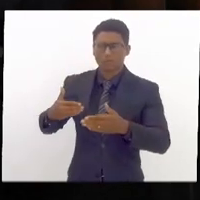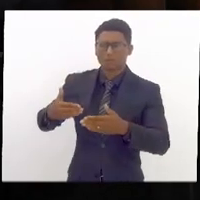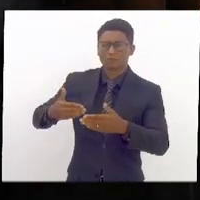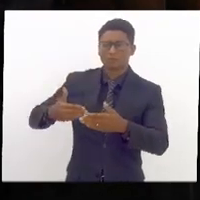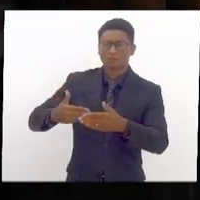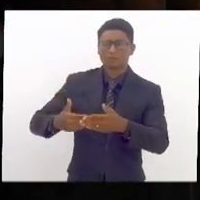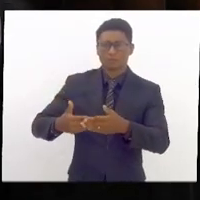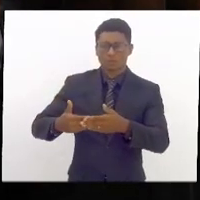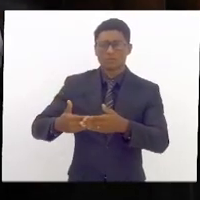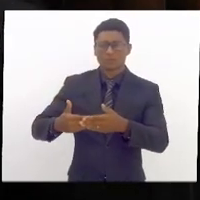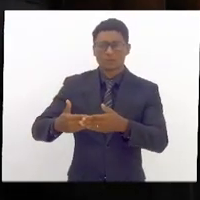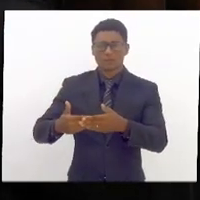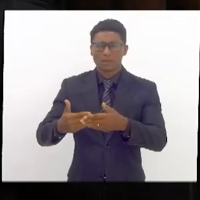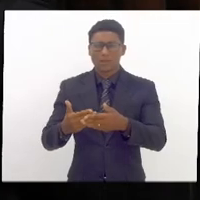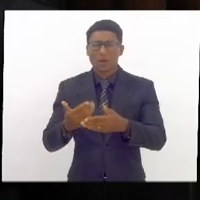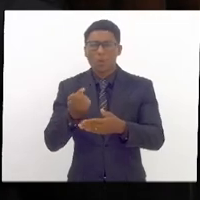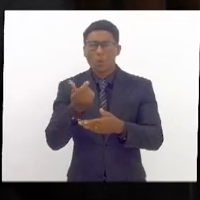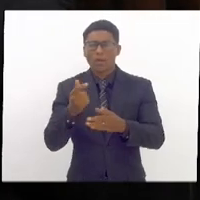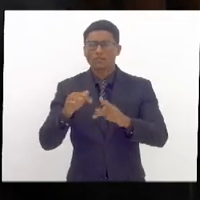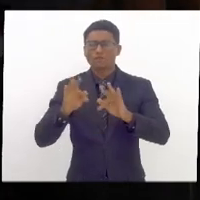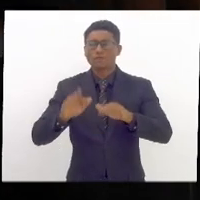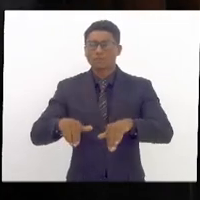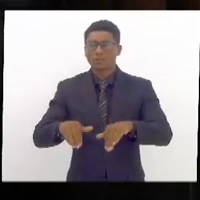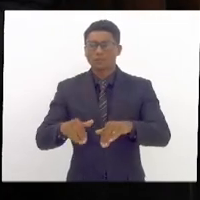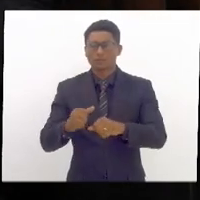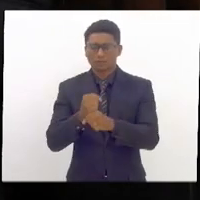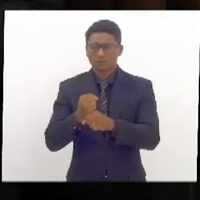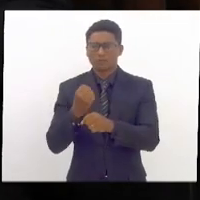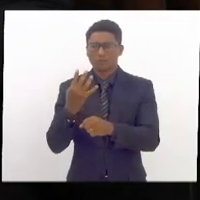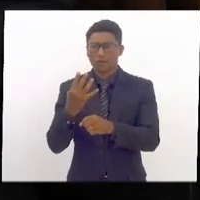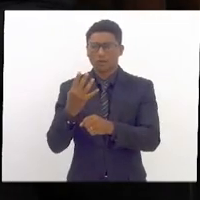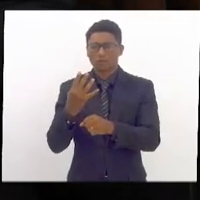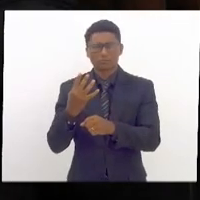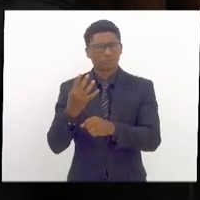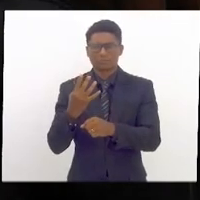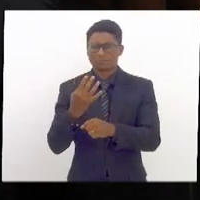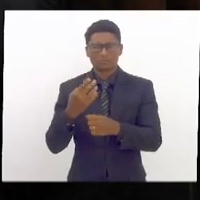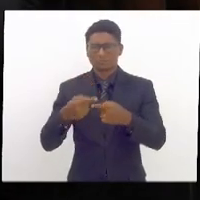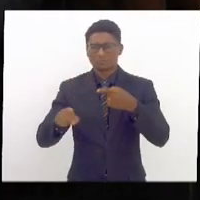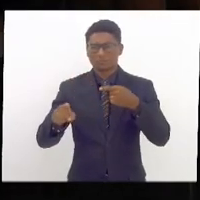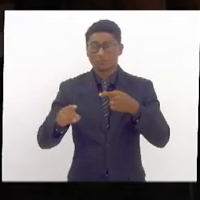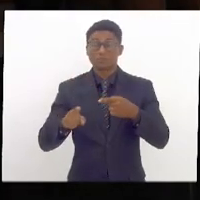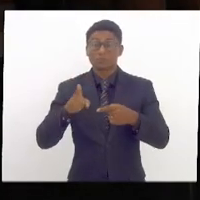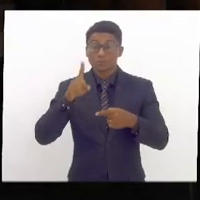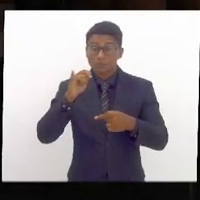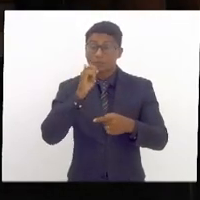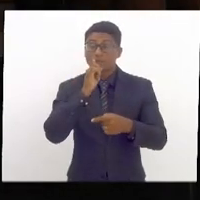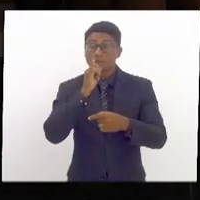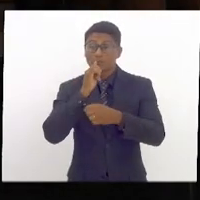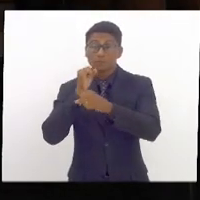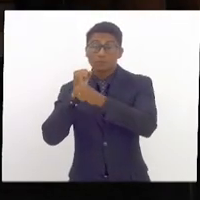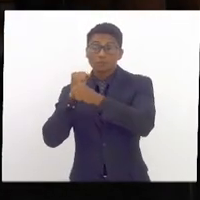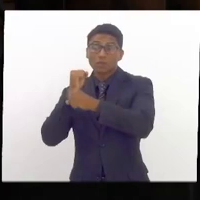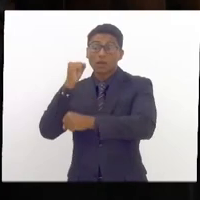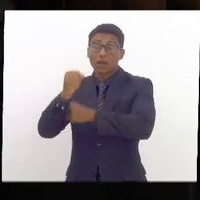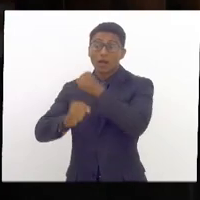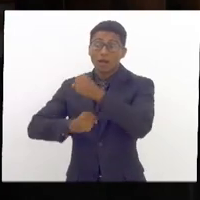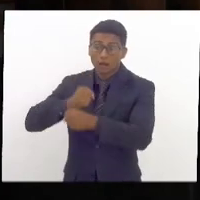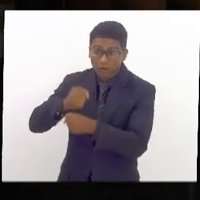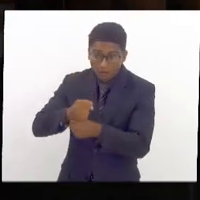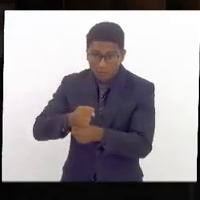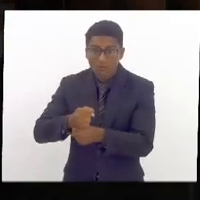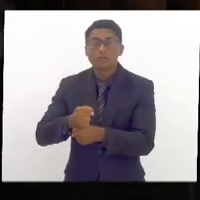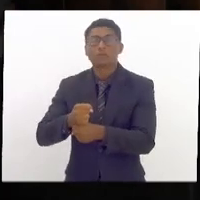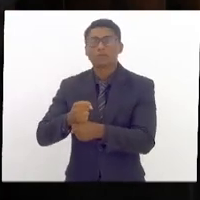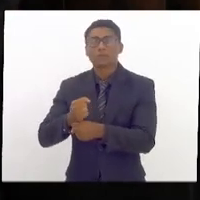talvez fosse o caso de abrir uma legislatura, né, um ciclo novo no parlamento, e fazer uma ampla e profunda discussão sobre